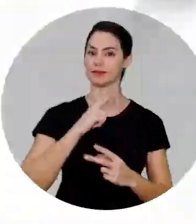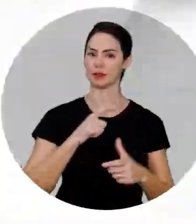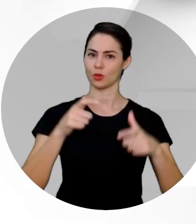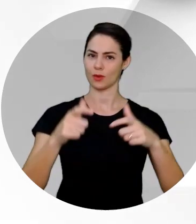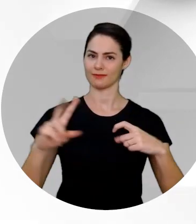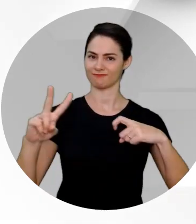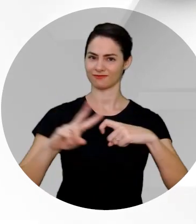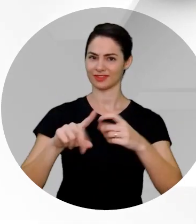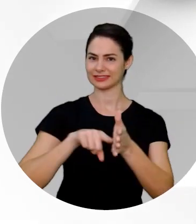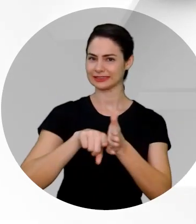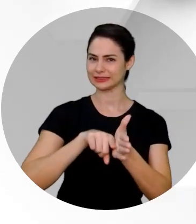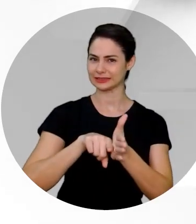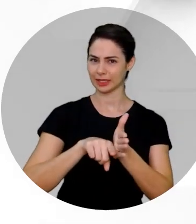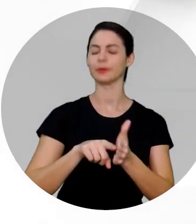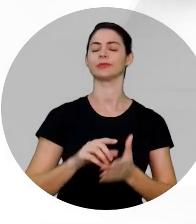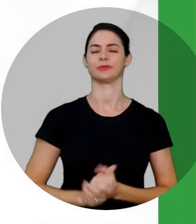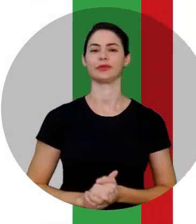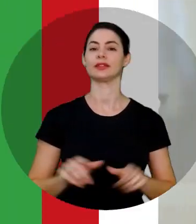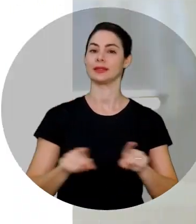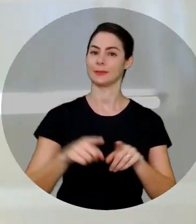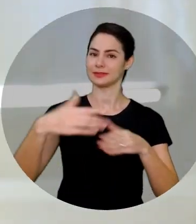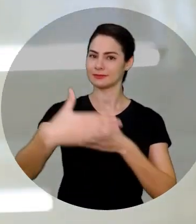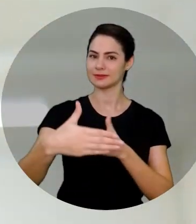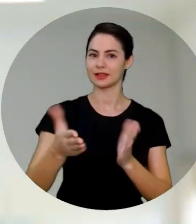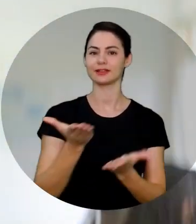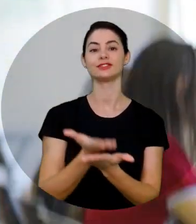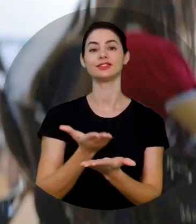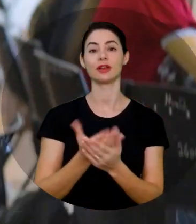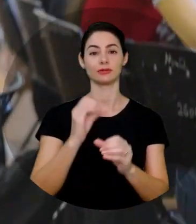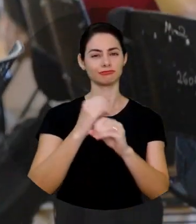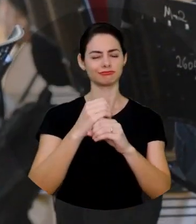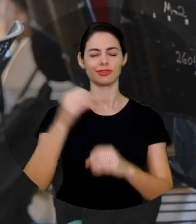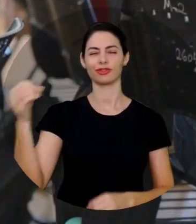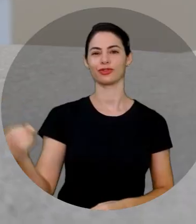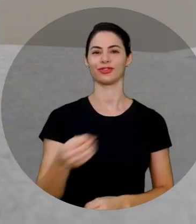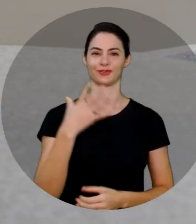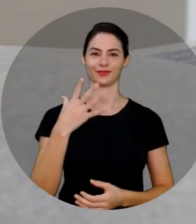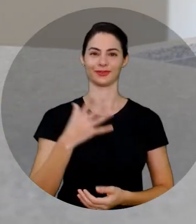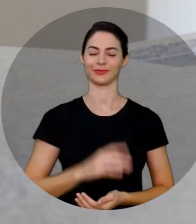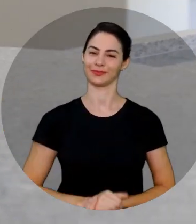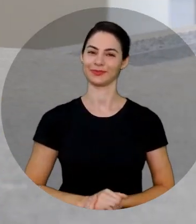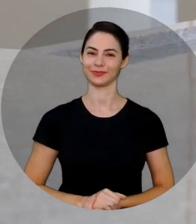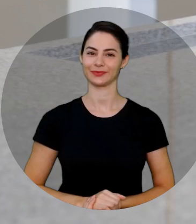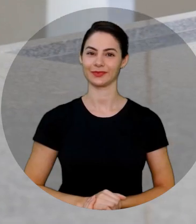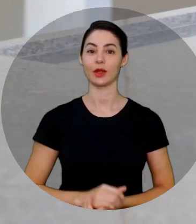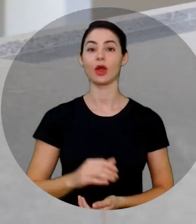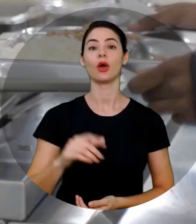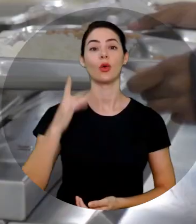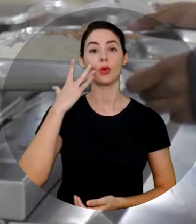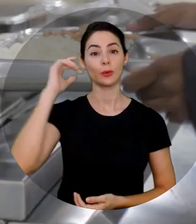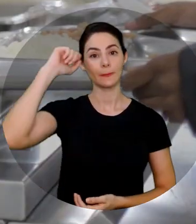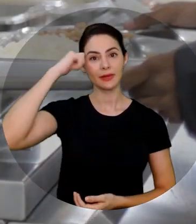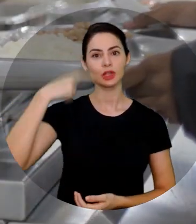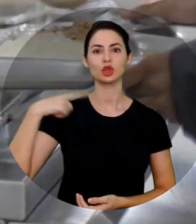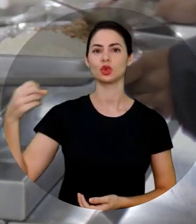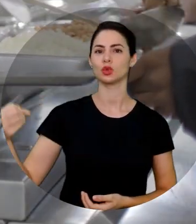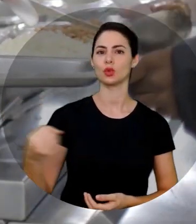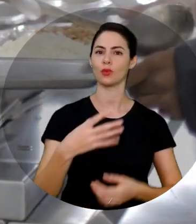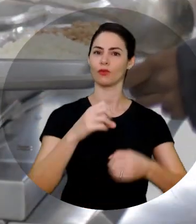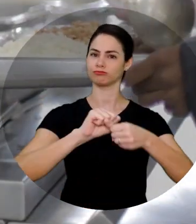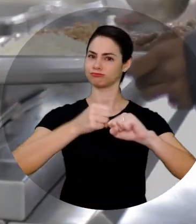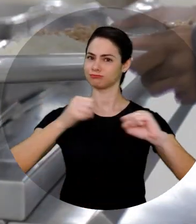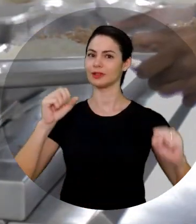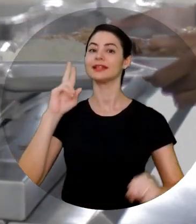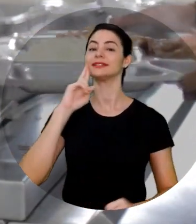mudanças, Bambuí ganhou um centro clínico veterinário, além de salas de aula e laboratórios novinhos em folha. Já em Ouro Preto,